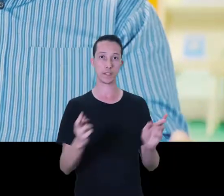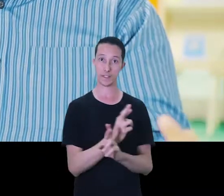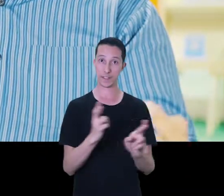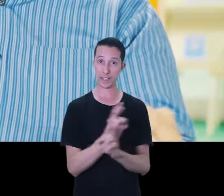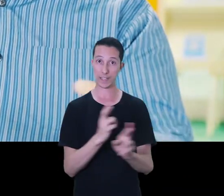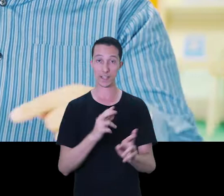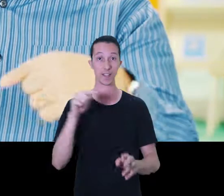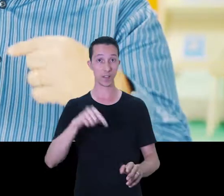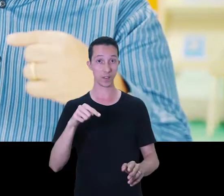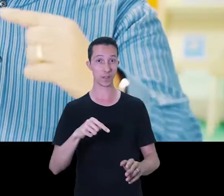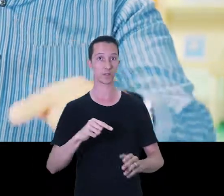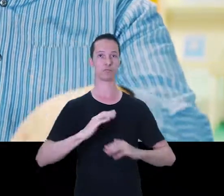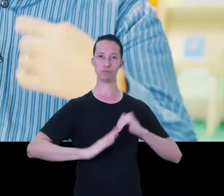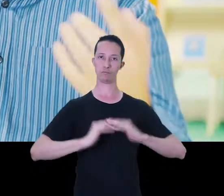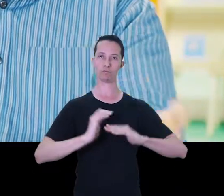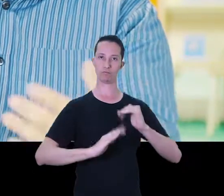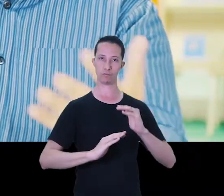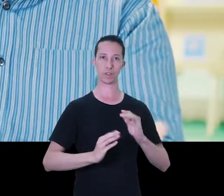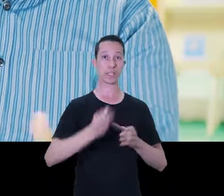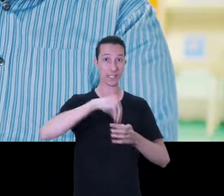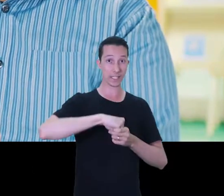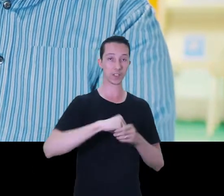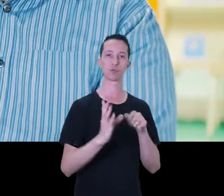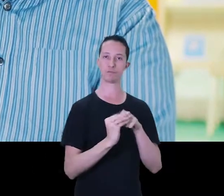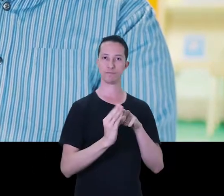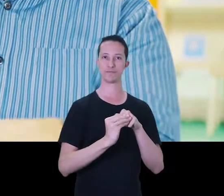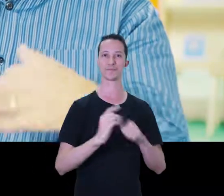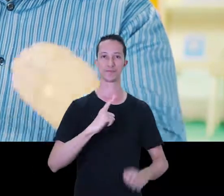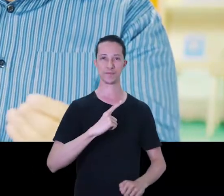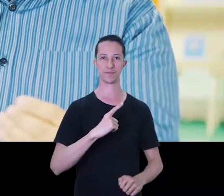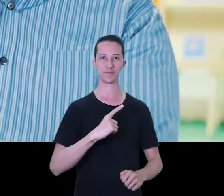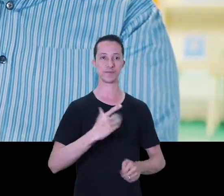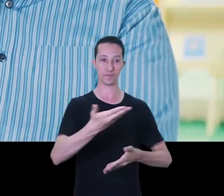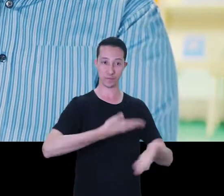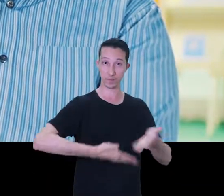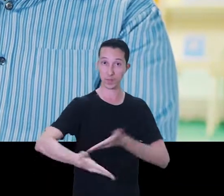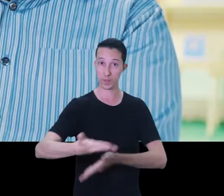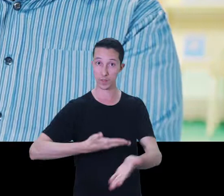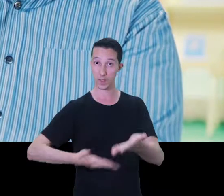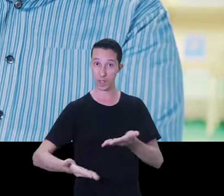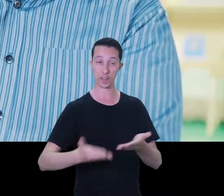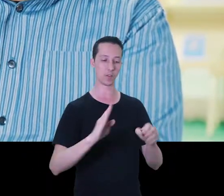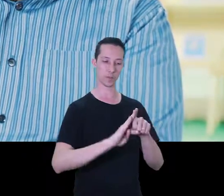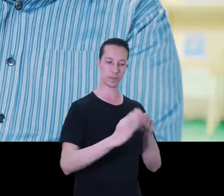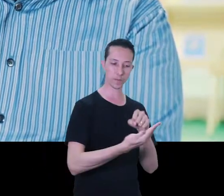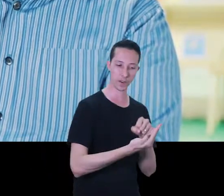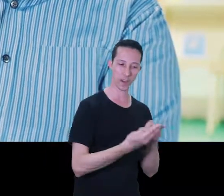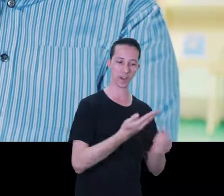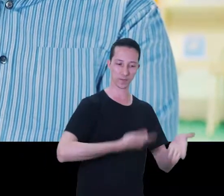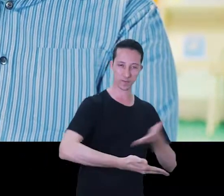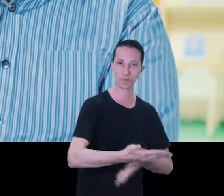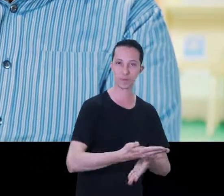essas relações, elas são constituintes de conhecimento. É na interação com o meu